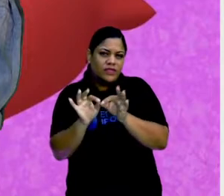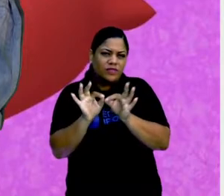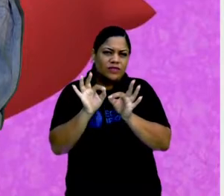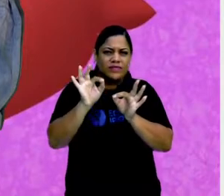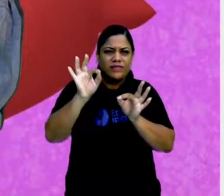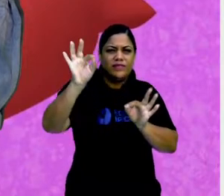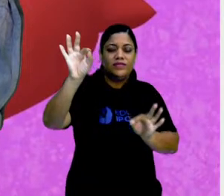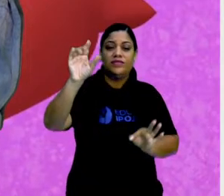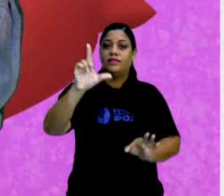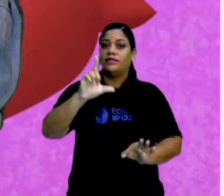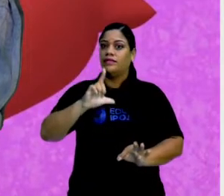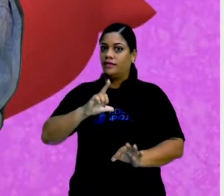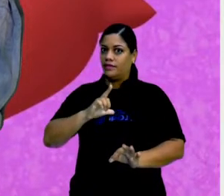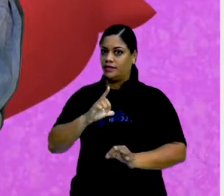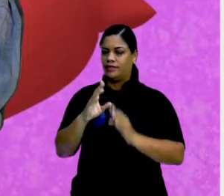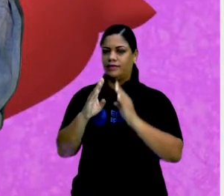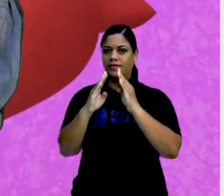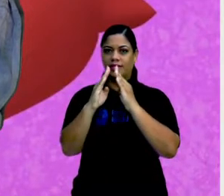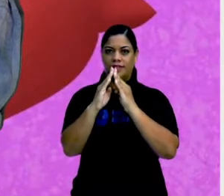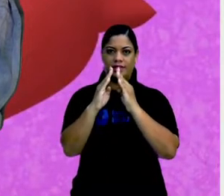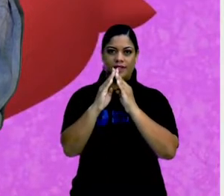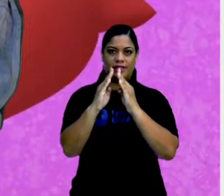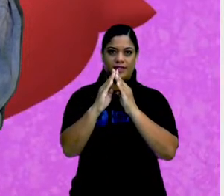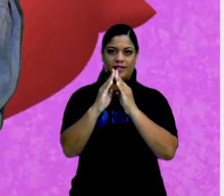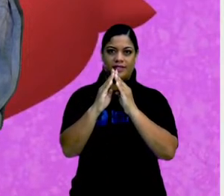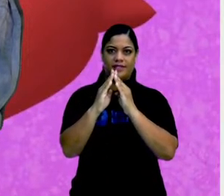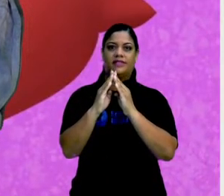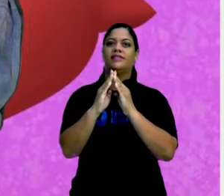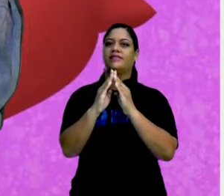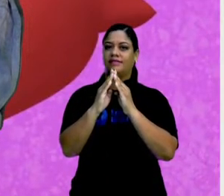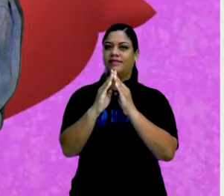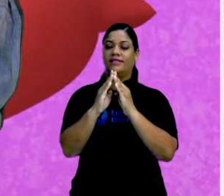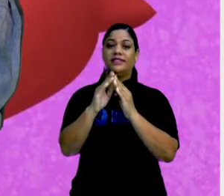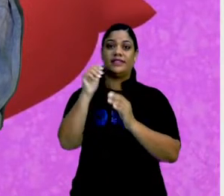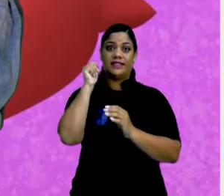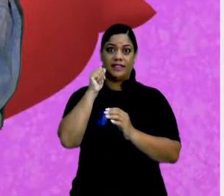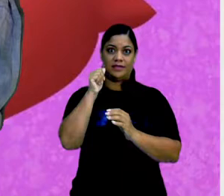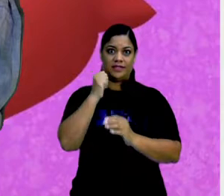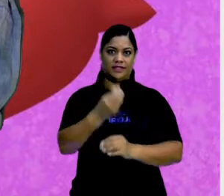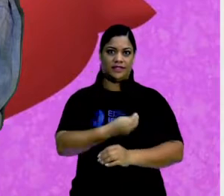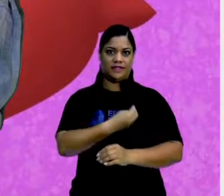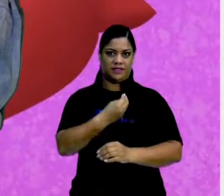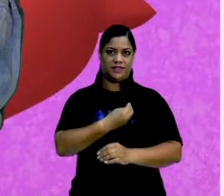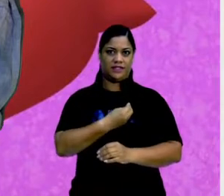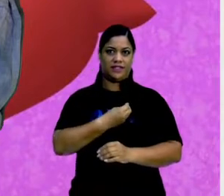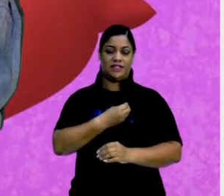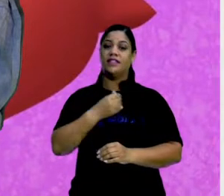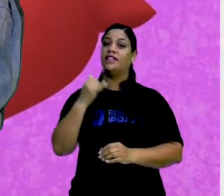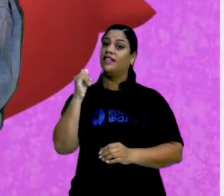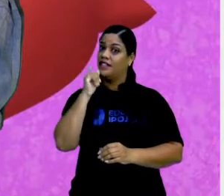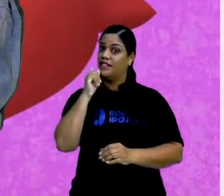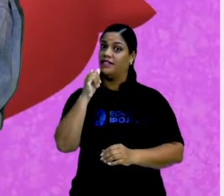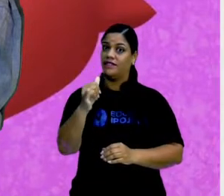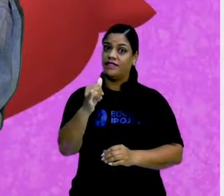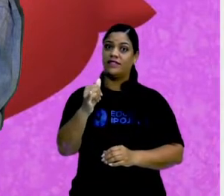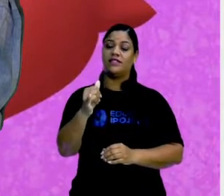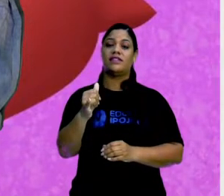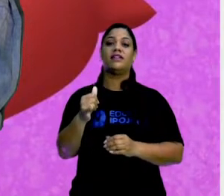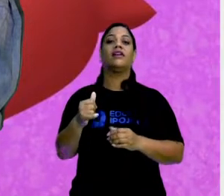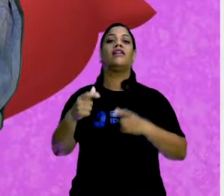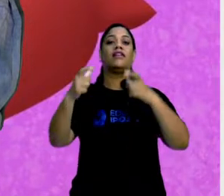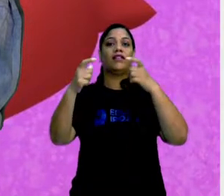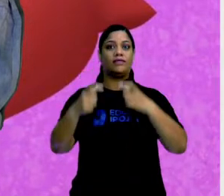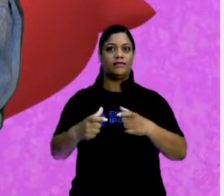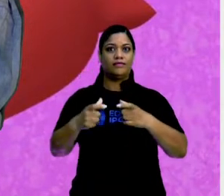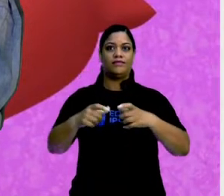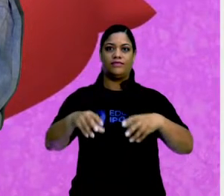distante, tinha uma casinha. E lá, a menina que morava ia dar informação aonde era que existia esse